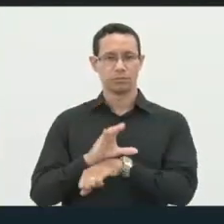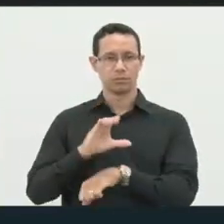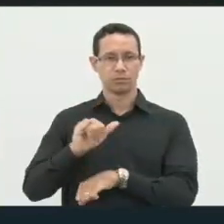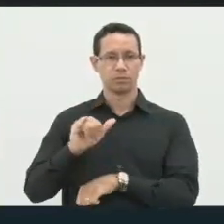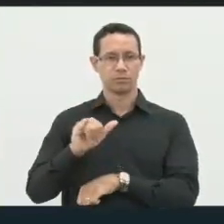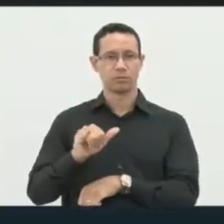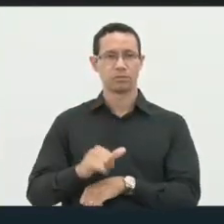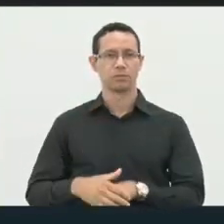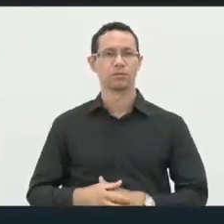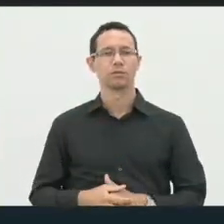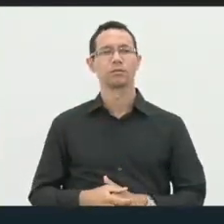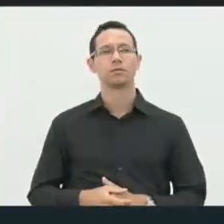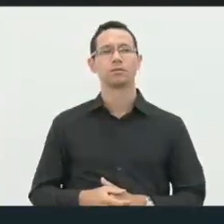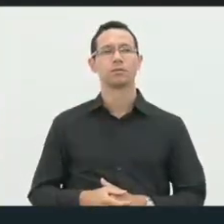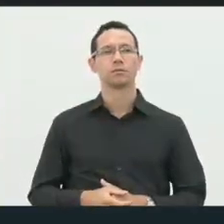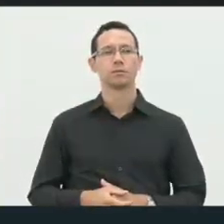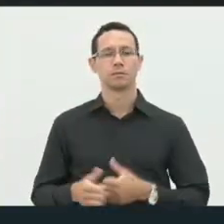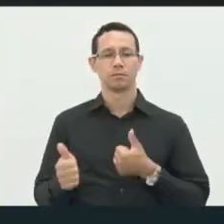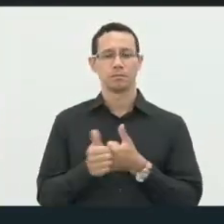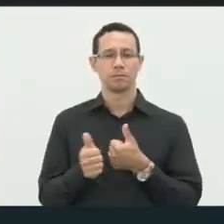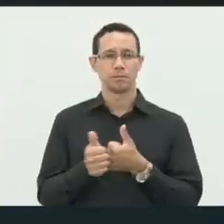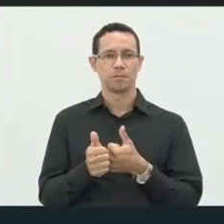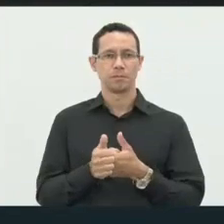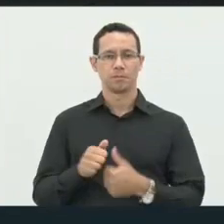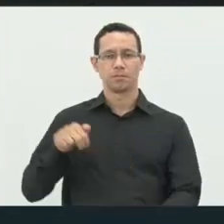o mercado Nagumo